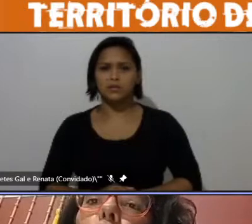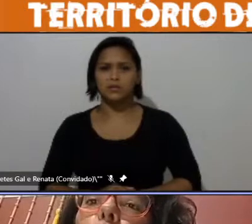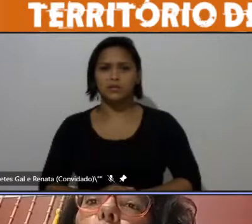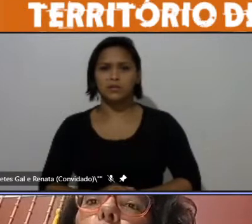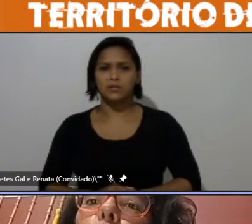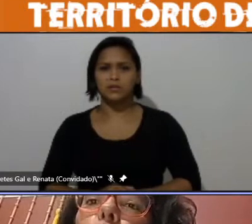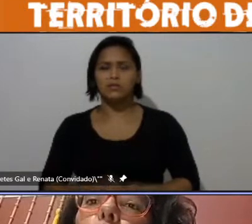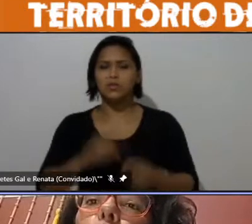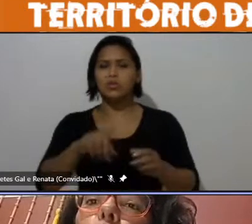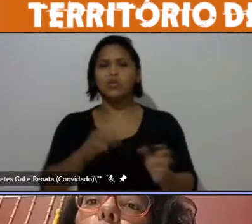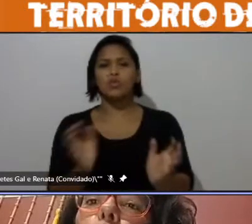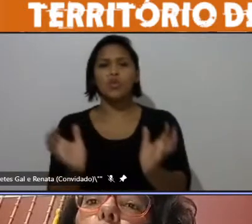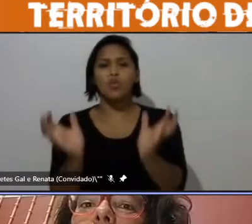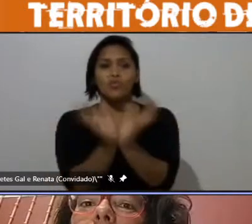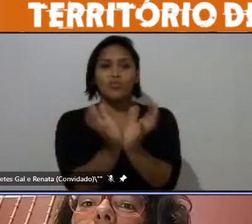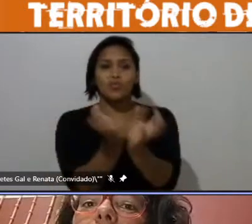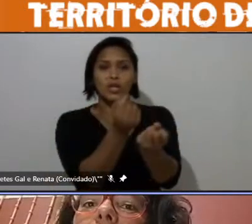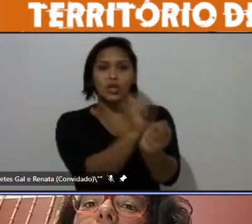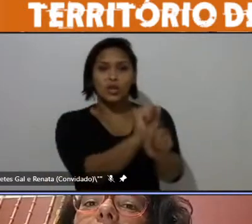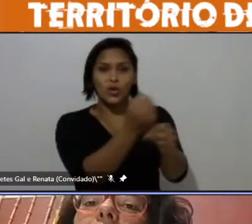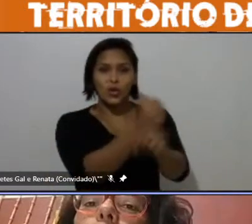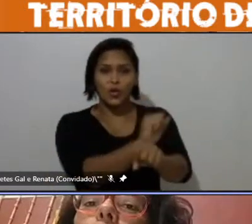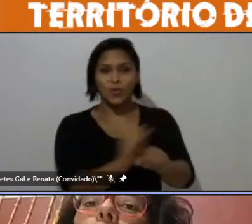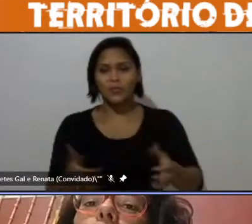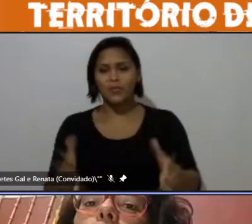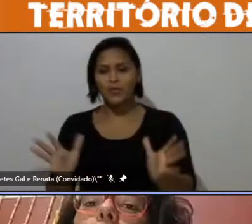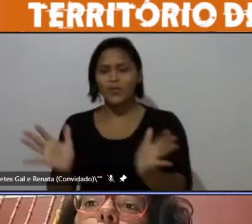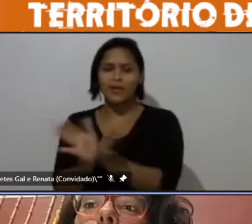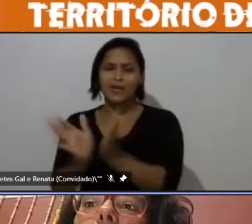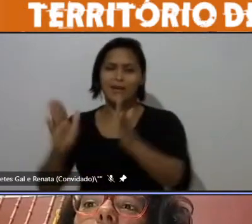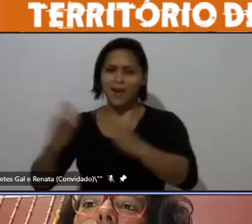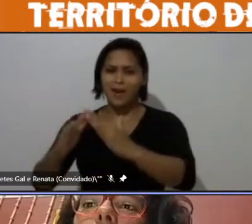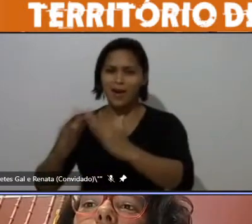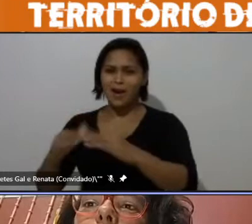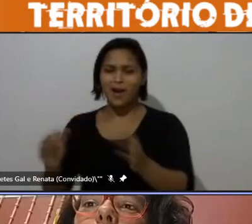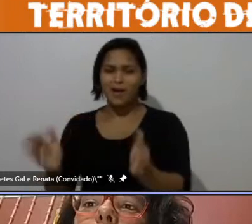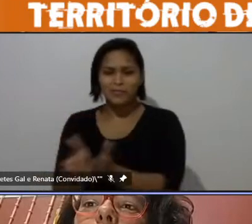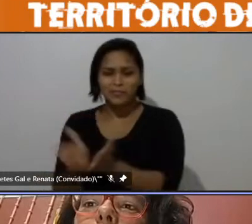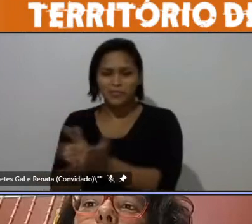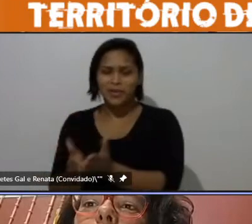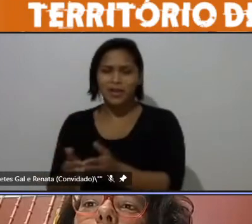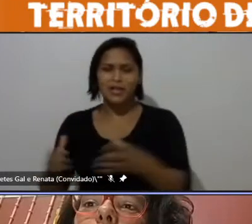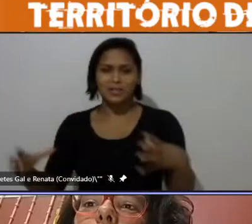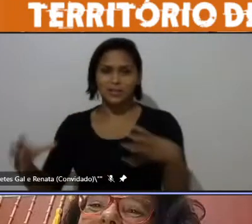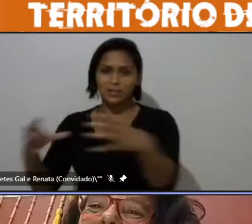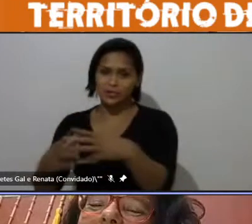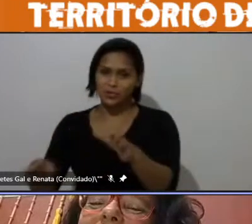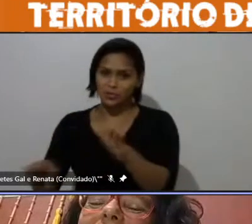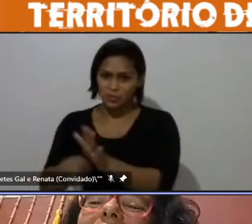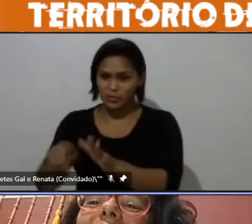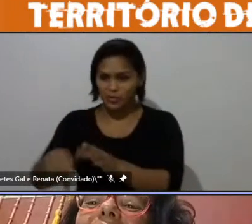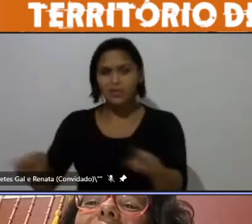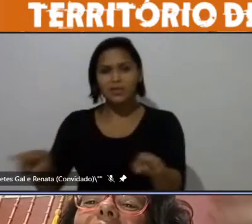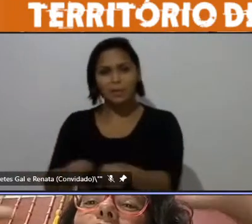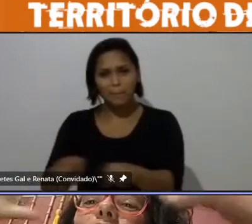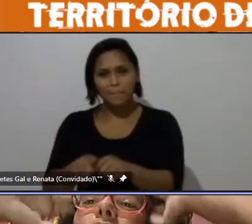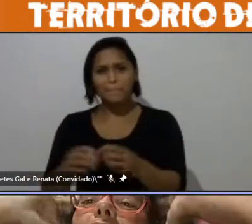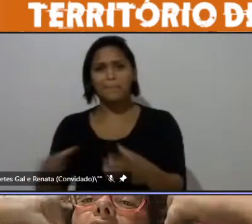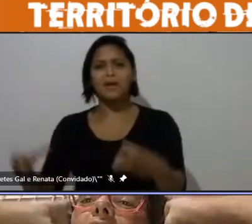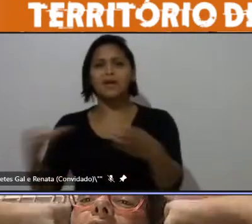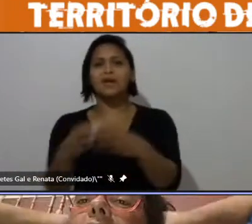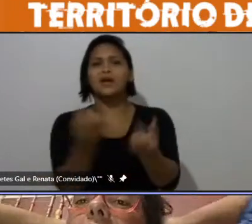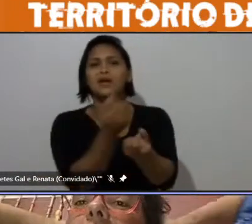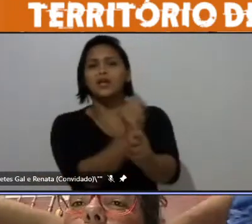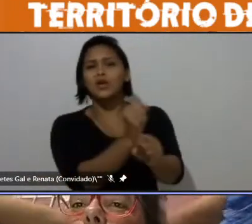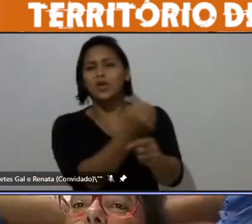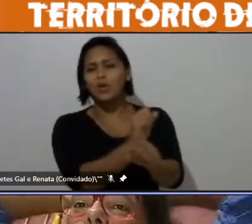O quilombo e a favela, né? A favela também é quilombo. E só